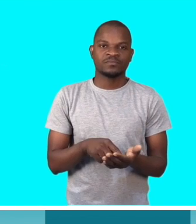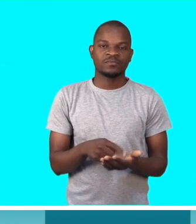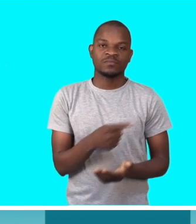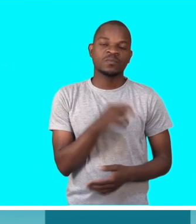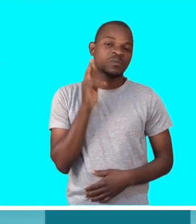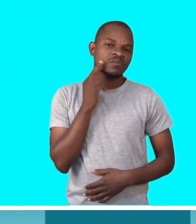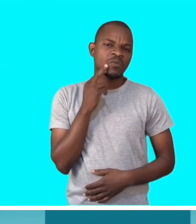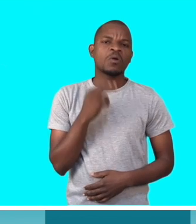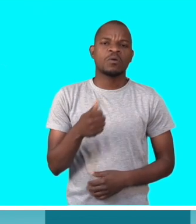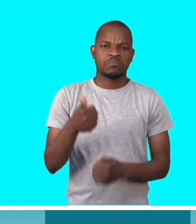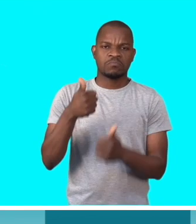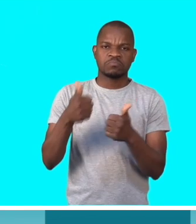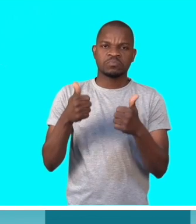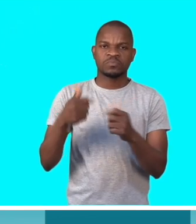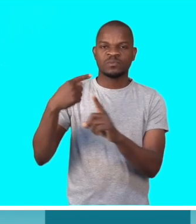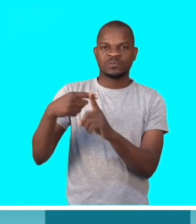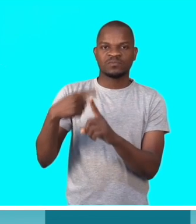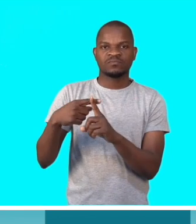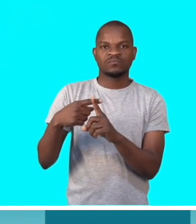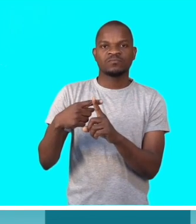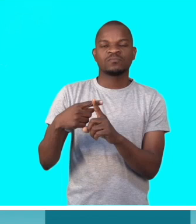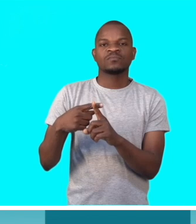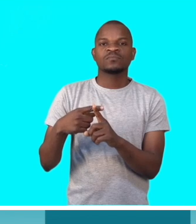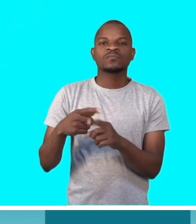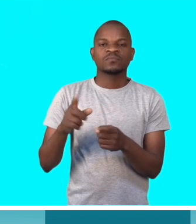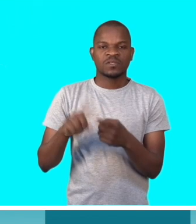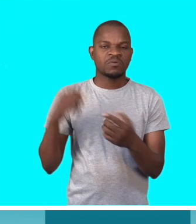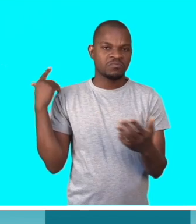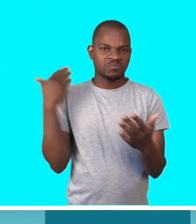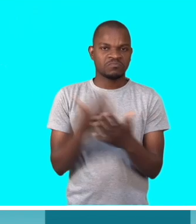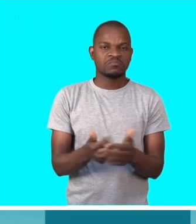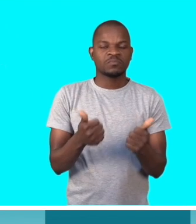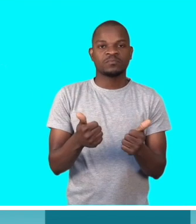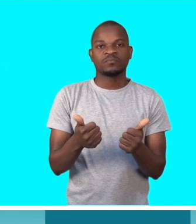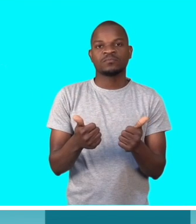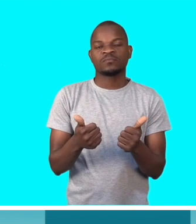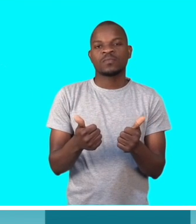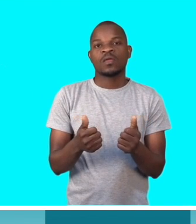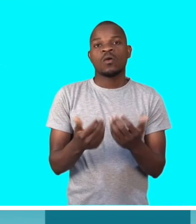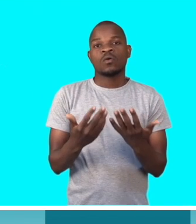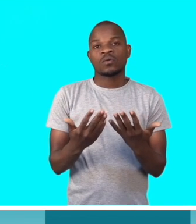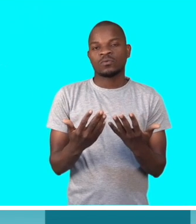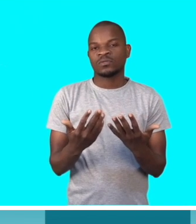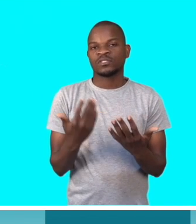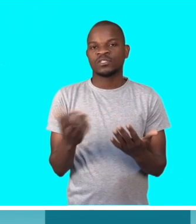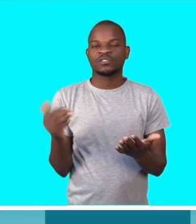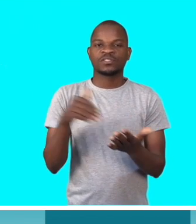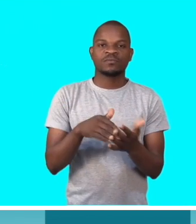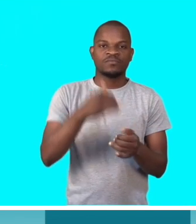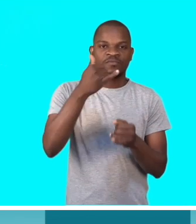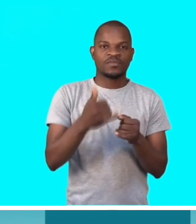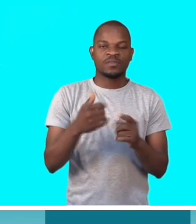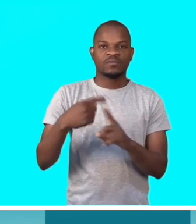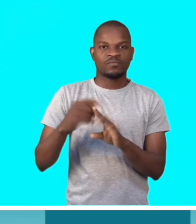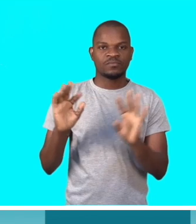Muito bom. Dá mais confiança a nós, né? Foi excelente até agora. Pois é, mesmo na nossa reta final do